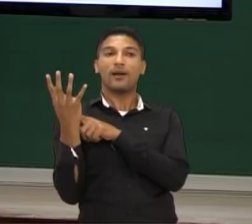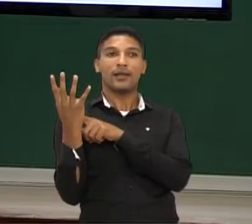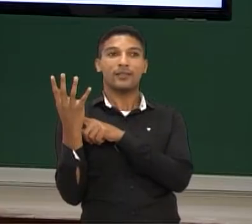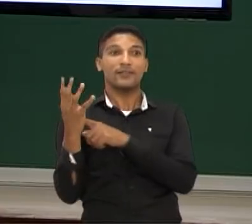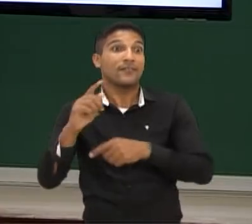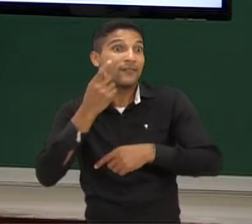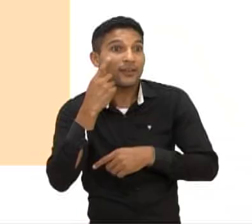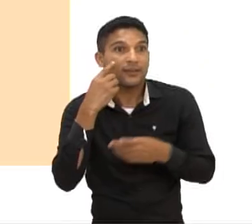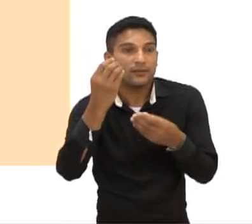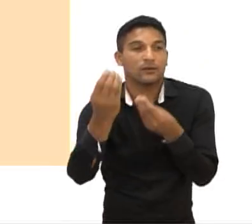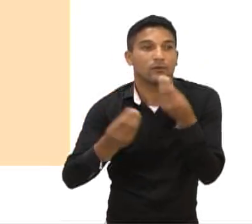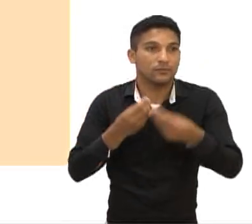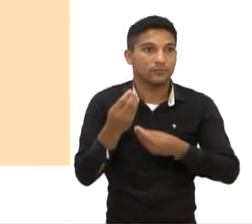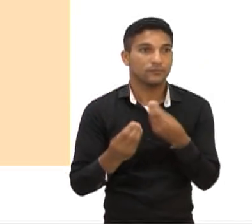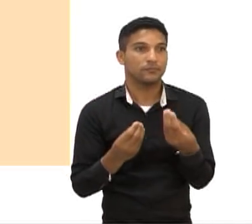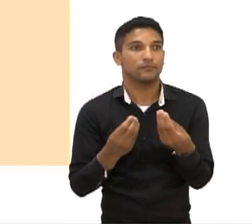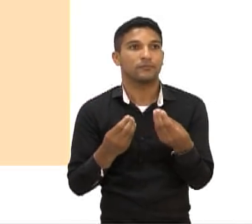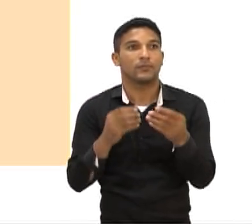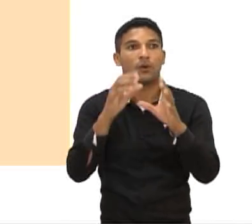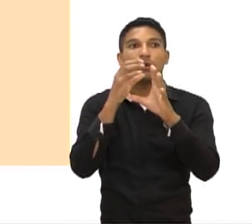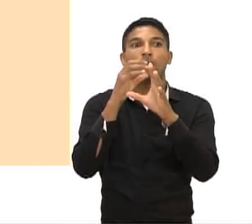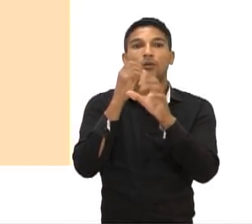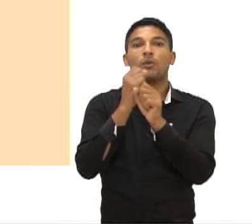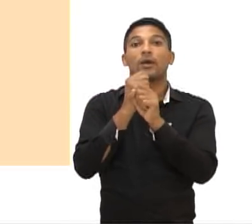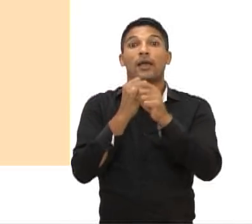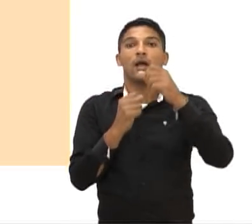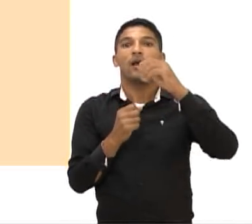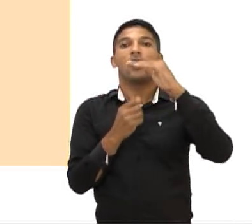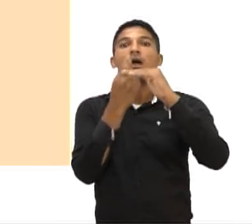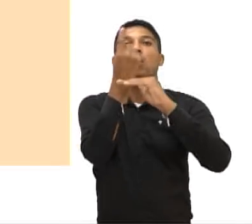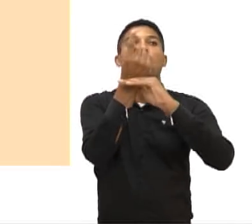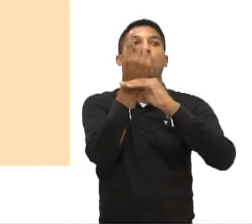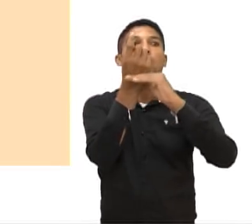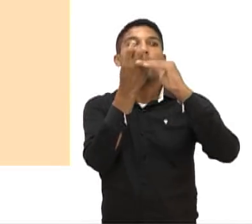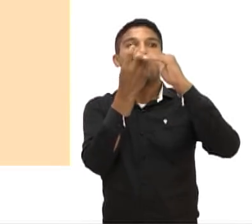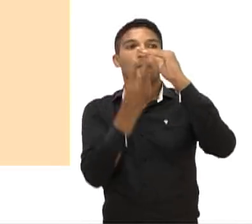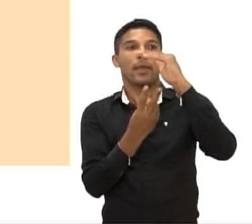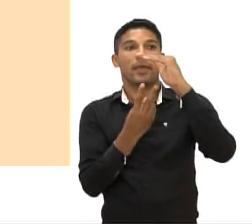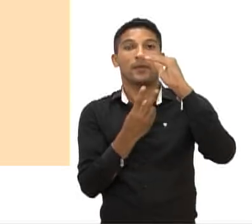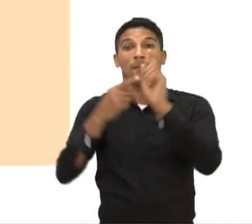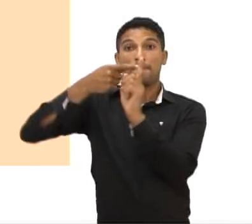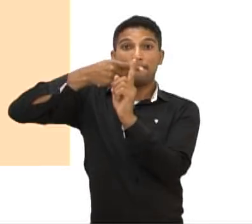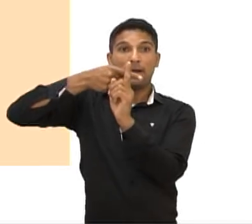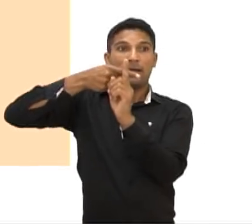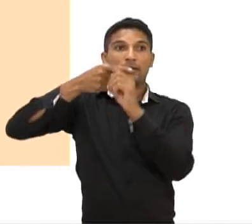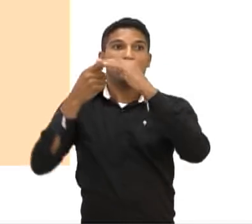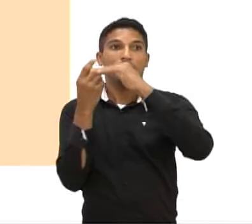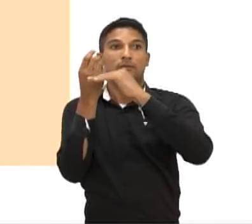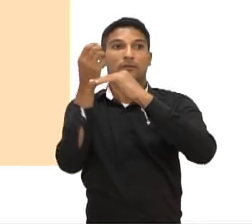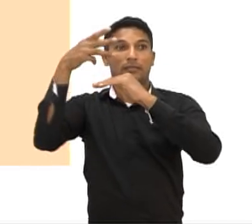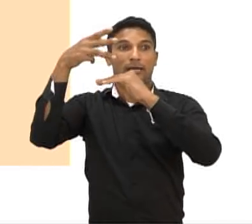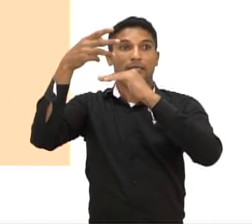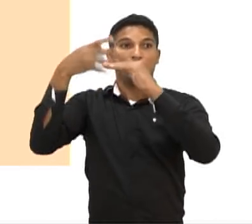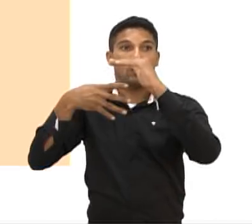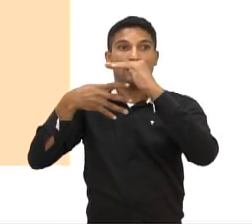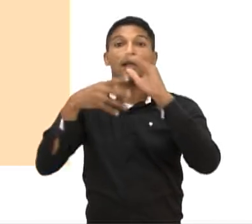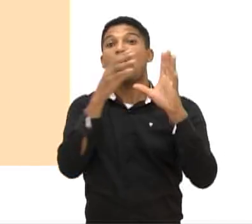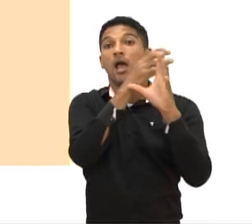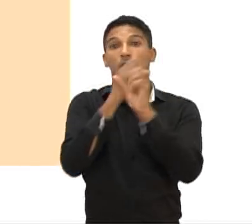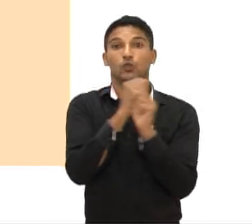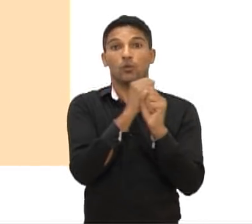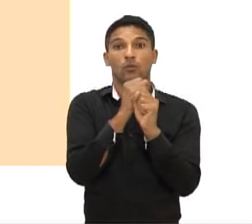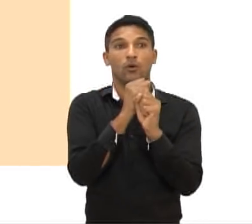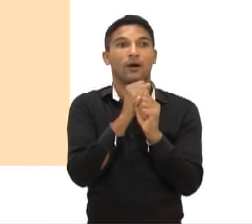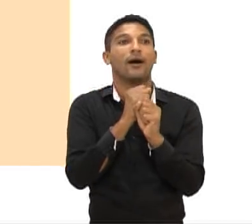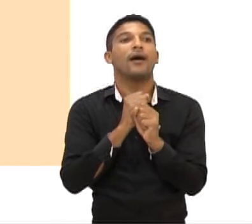colocou aqui agora. Então, eu somei o quê? 1 meio mais 3/4, certo? A professora trouxe um exemplo um pouquinho